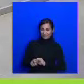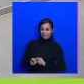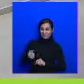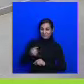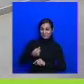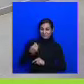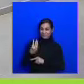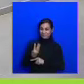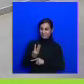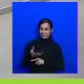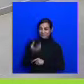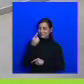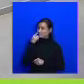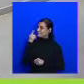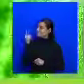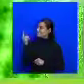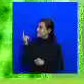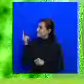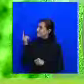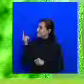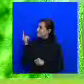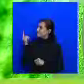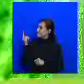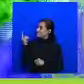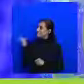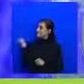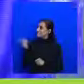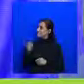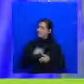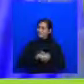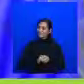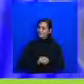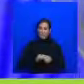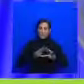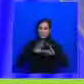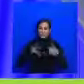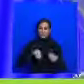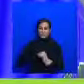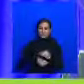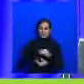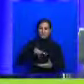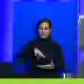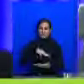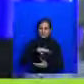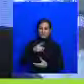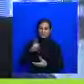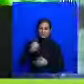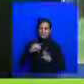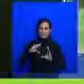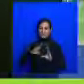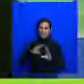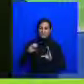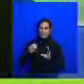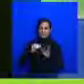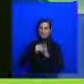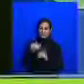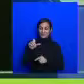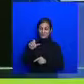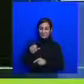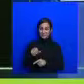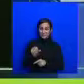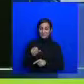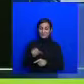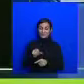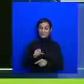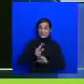coluna número 3. Bola posicionada, valendo. Globo recarregado, embaralhando 10 bolas numeradas de 0 a